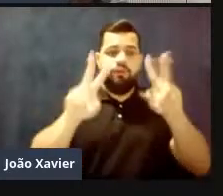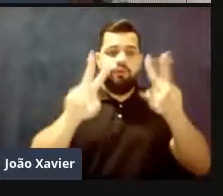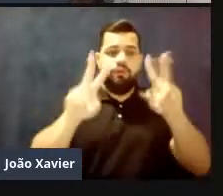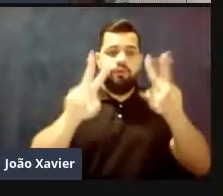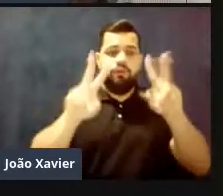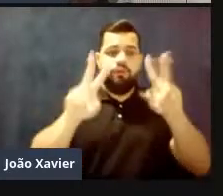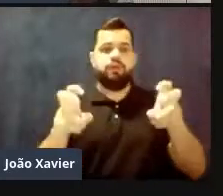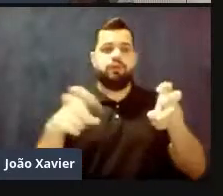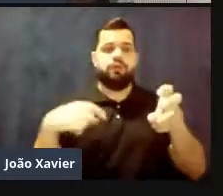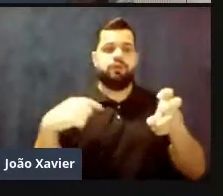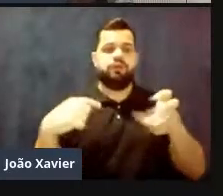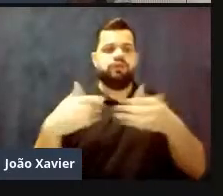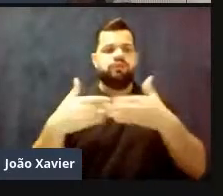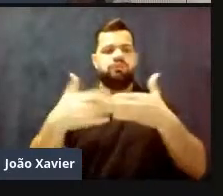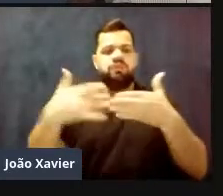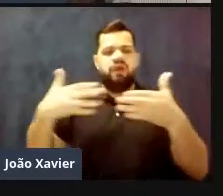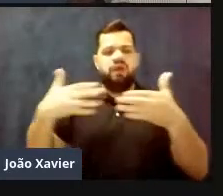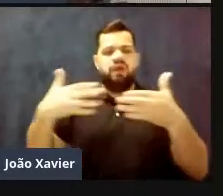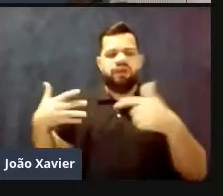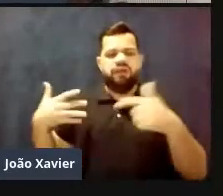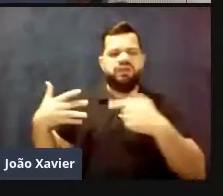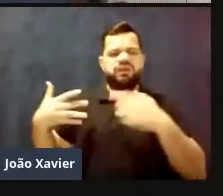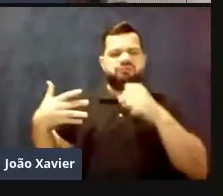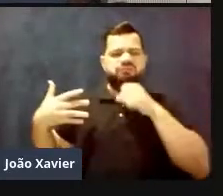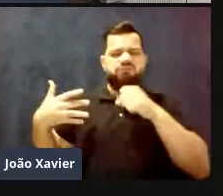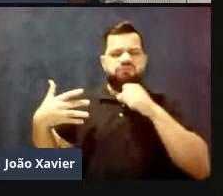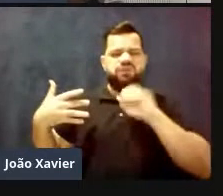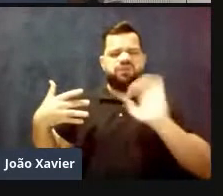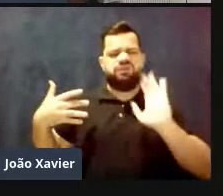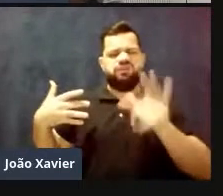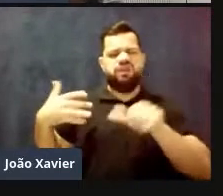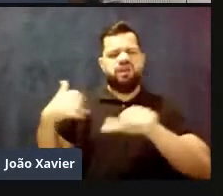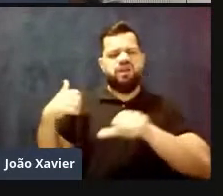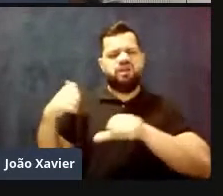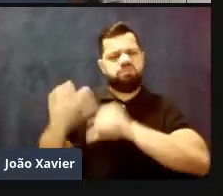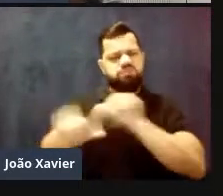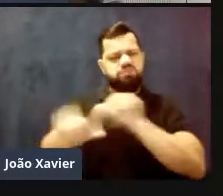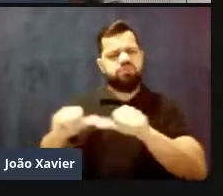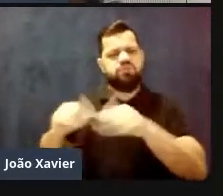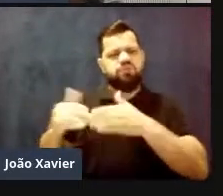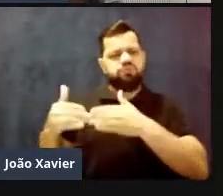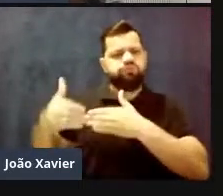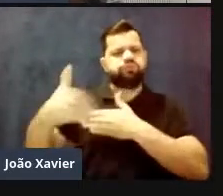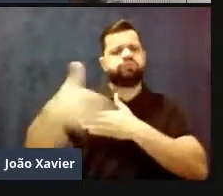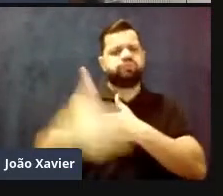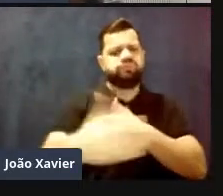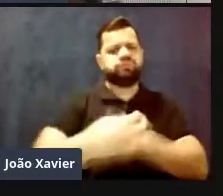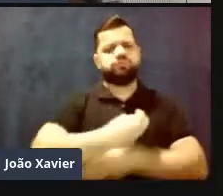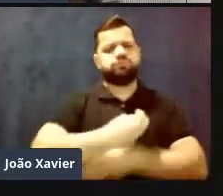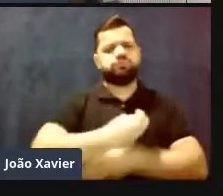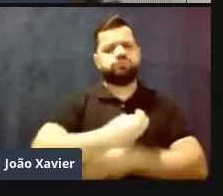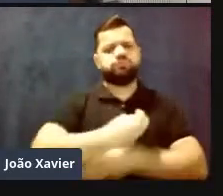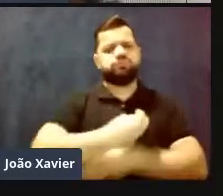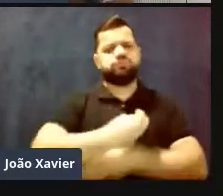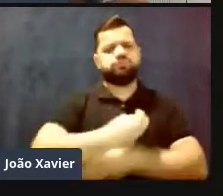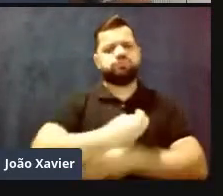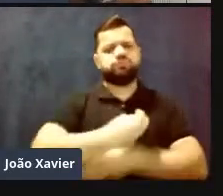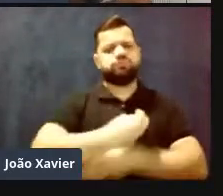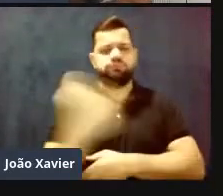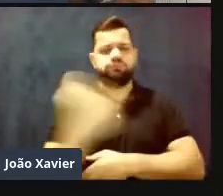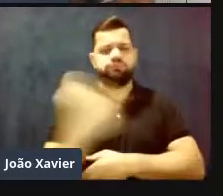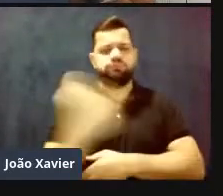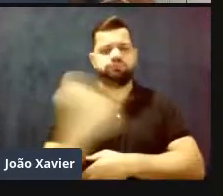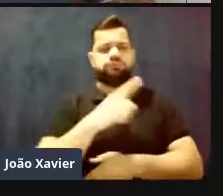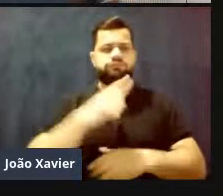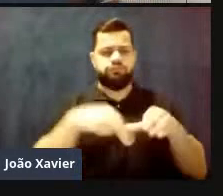arcaica da alimentação, que a gente já conseguiu galgar um passo além na nutrição. Nós temos hoje nutricionista diário, nós temos